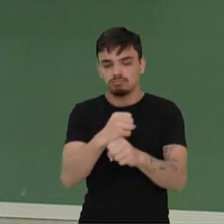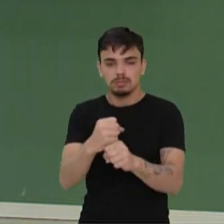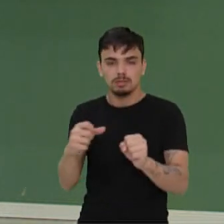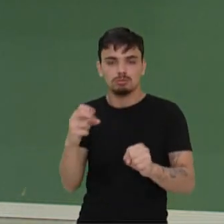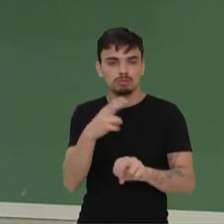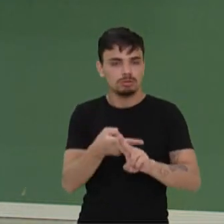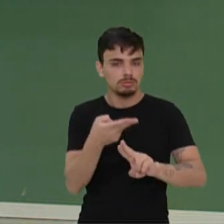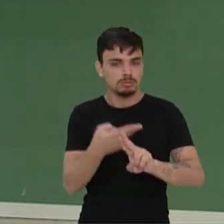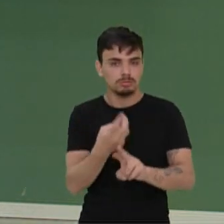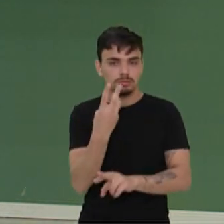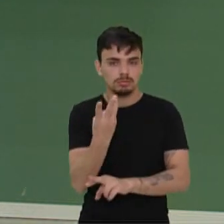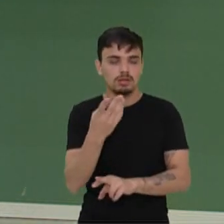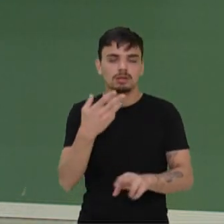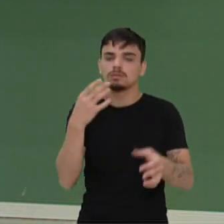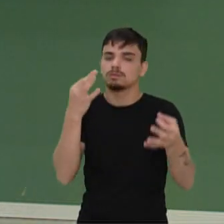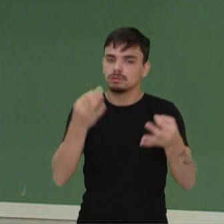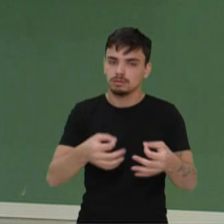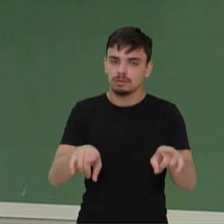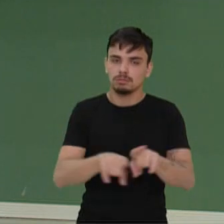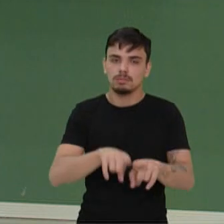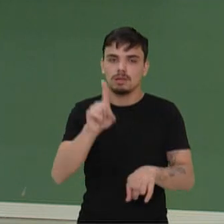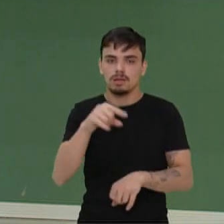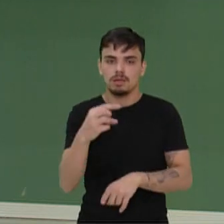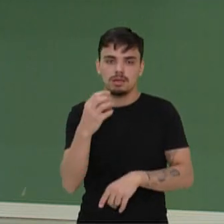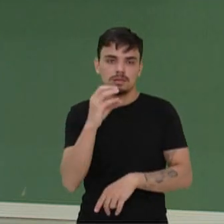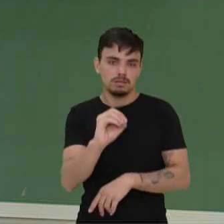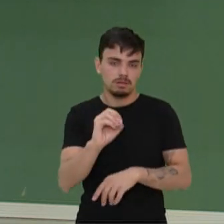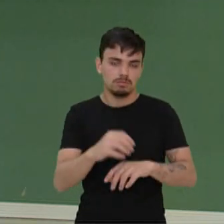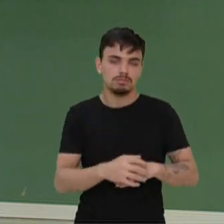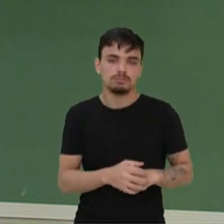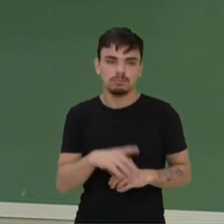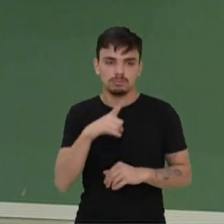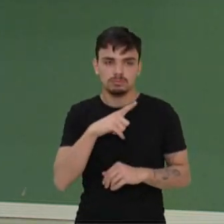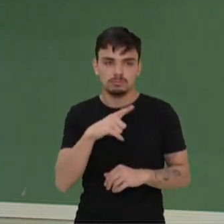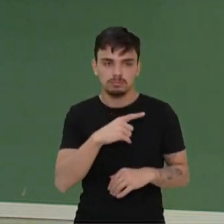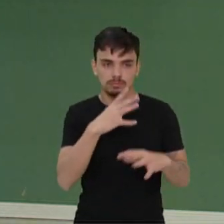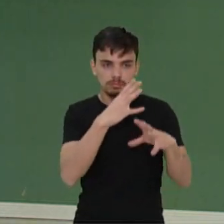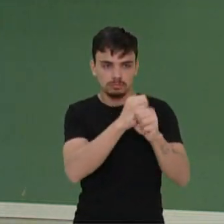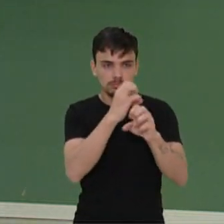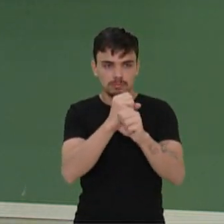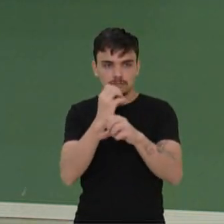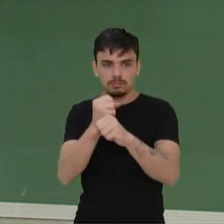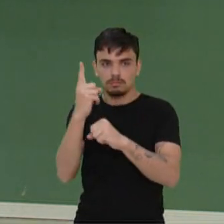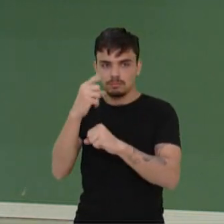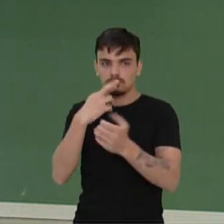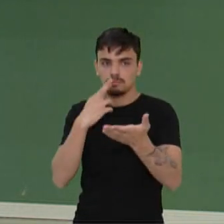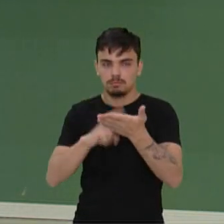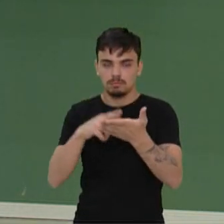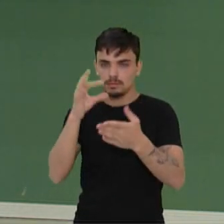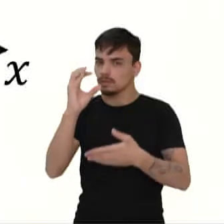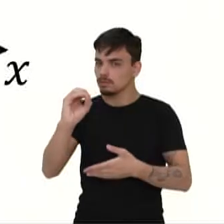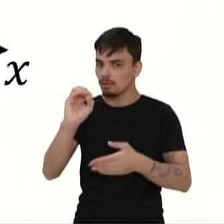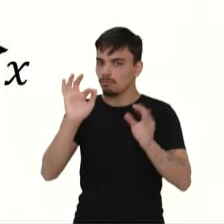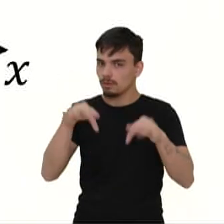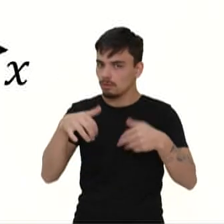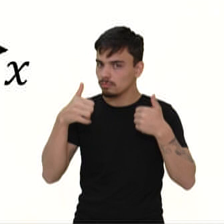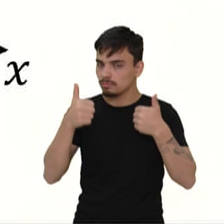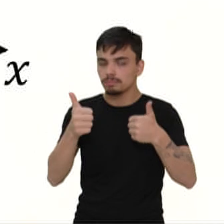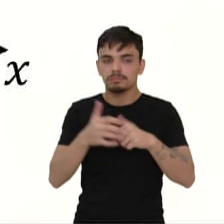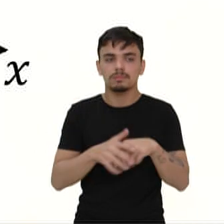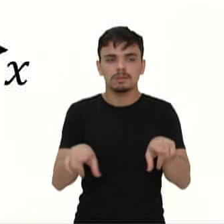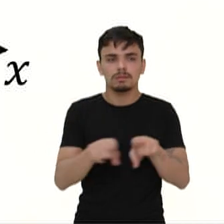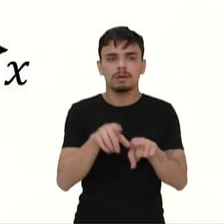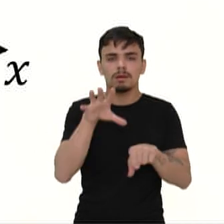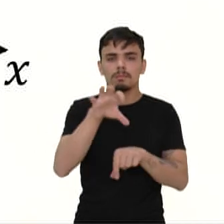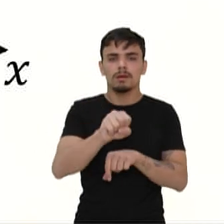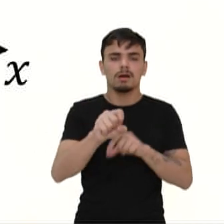com certeza absoluta é 0. Mas está lá o cálculo mostrando para você que vai dar zero, ok? Pega agora para o zero